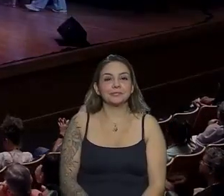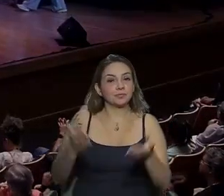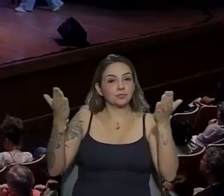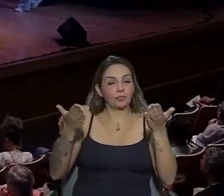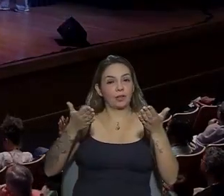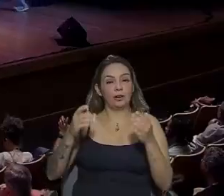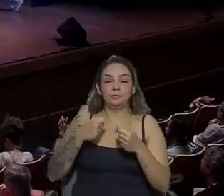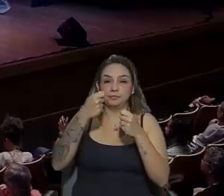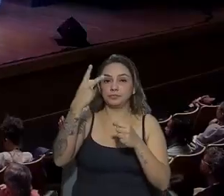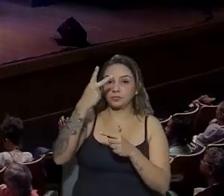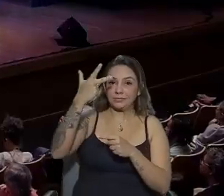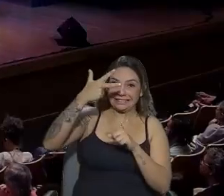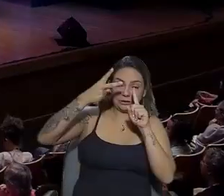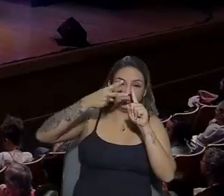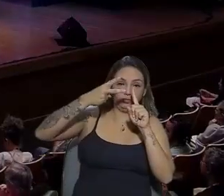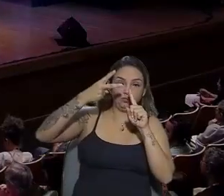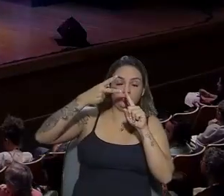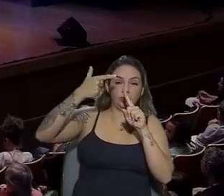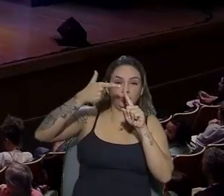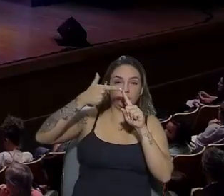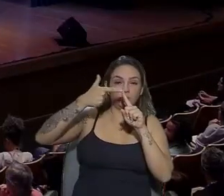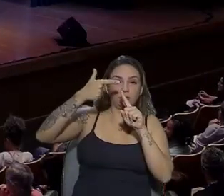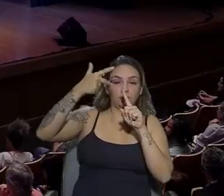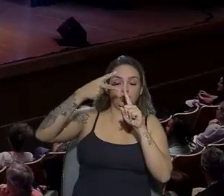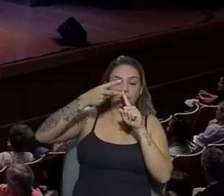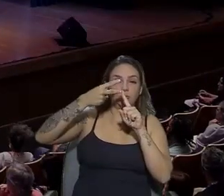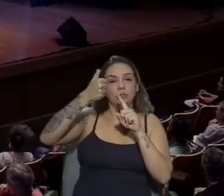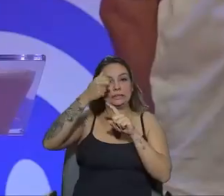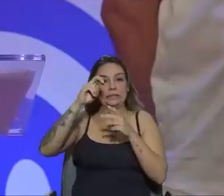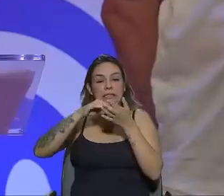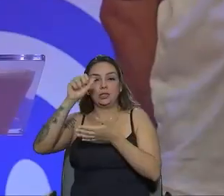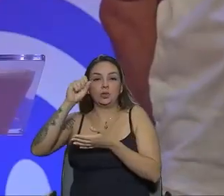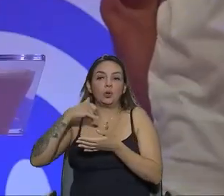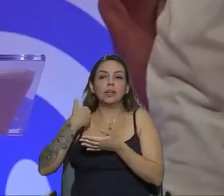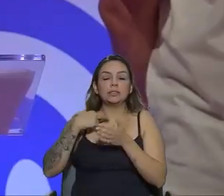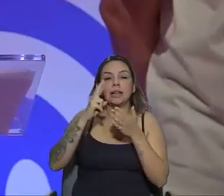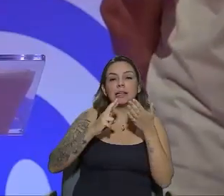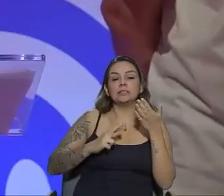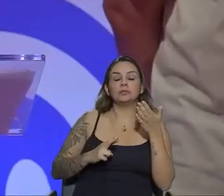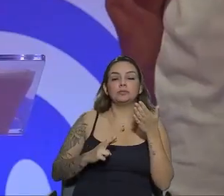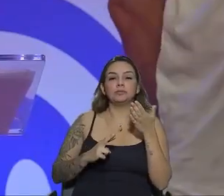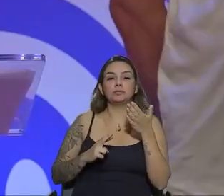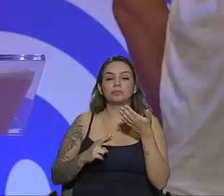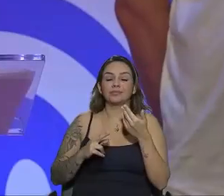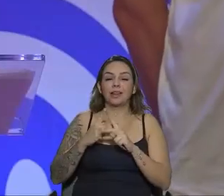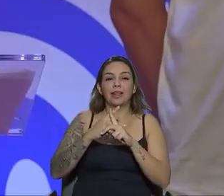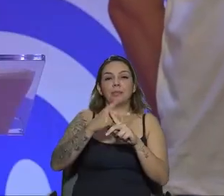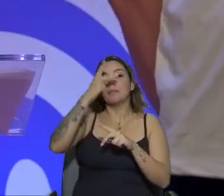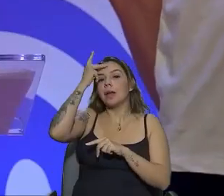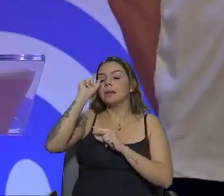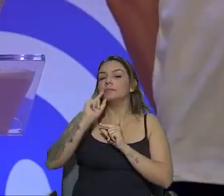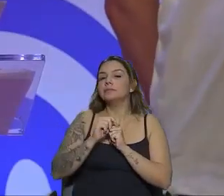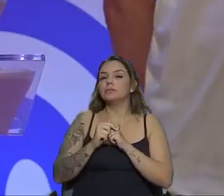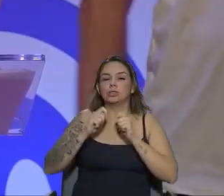E agora vamos à entrega do segundo lugar, na categoria 15 a 18 anos de redação. E o prêmio vai